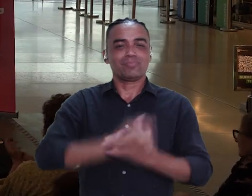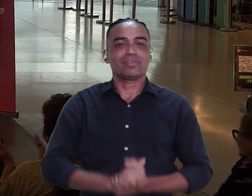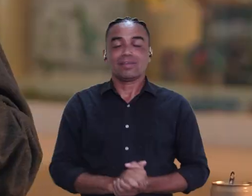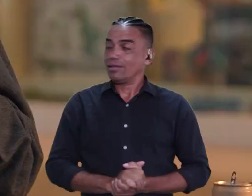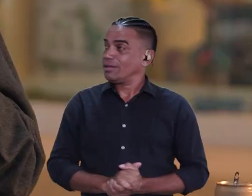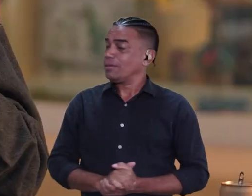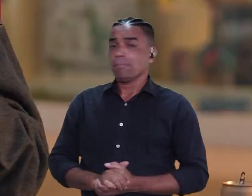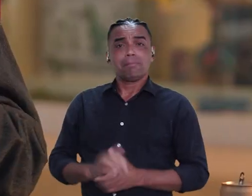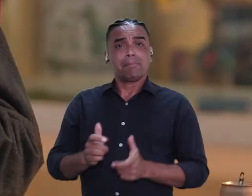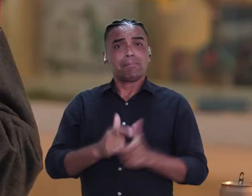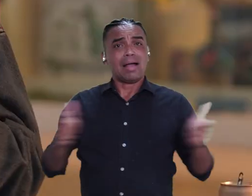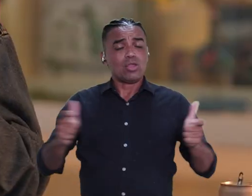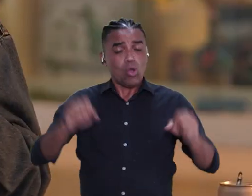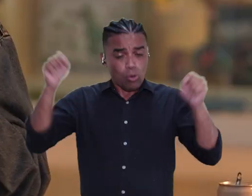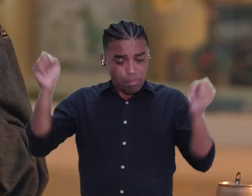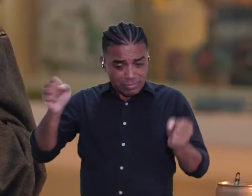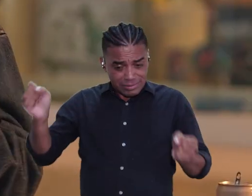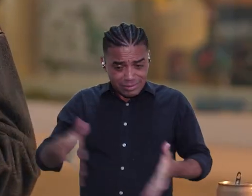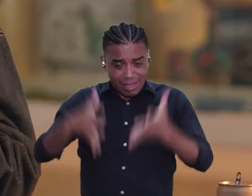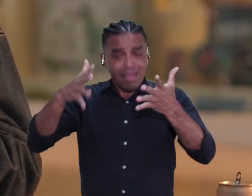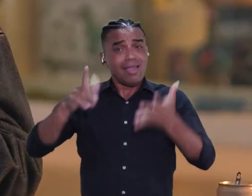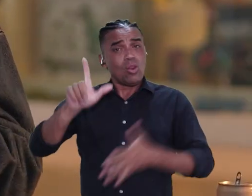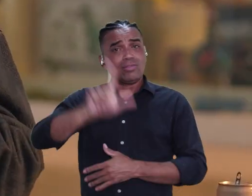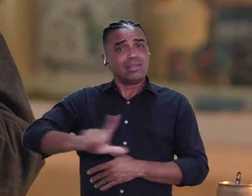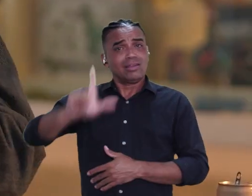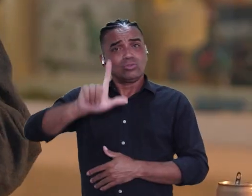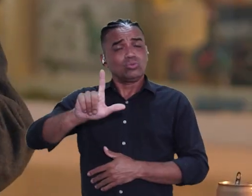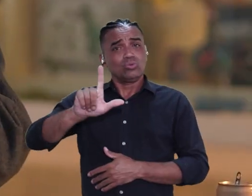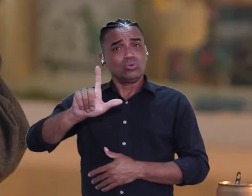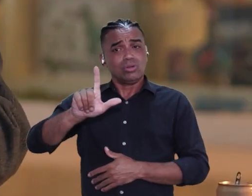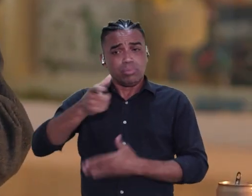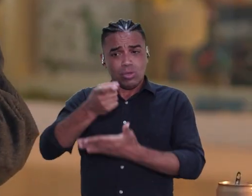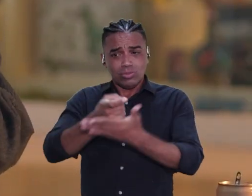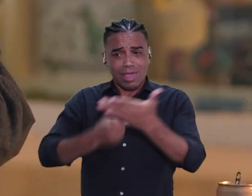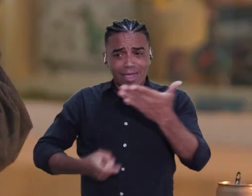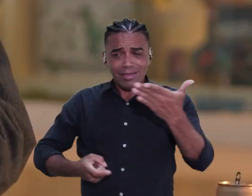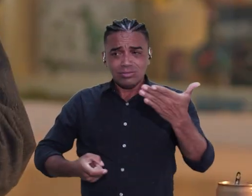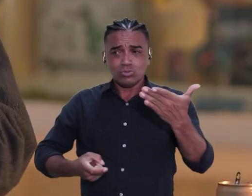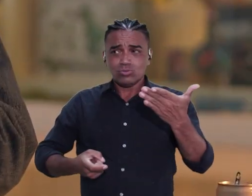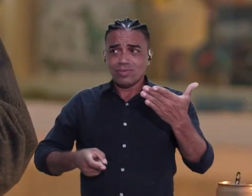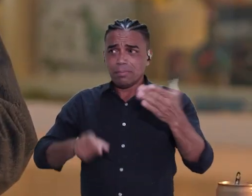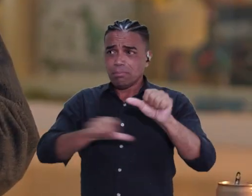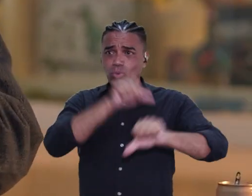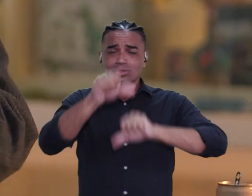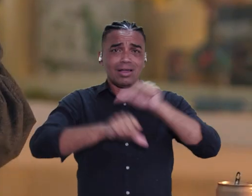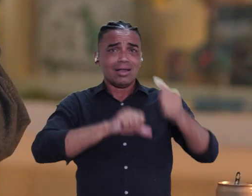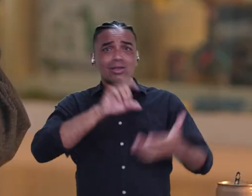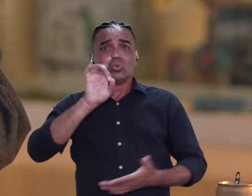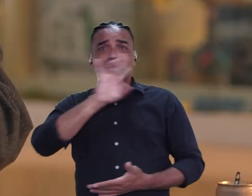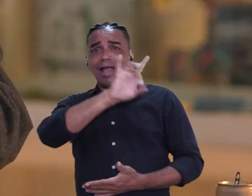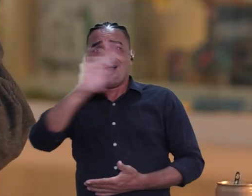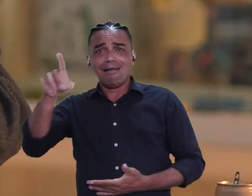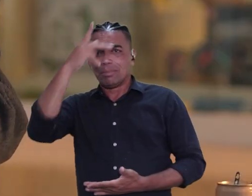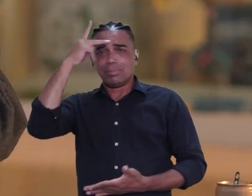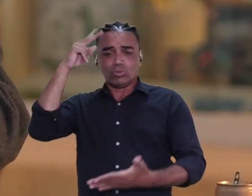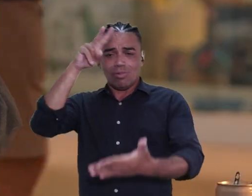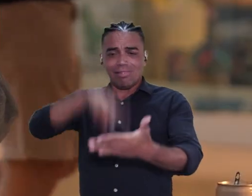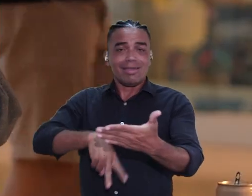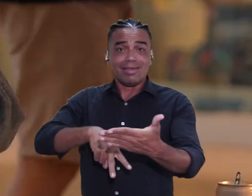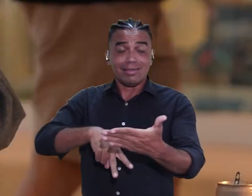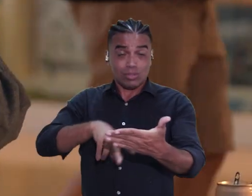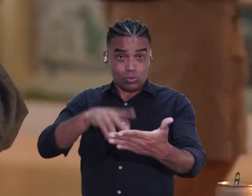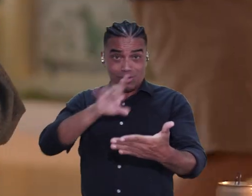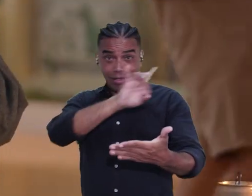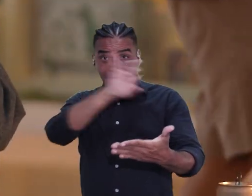Mas o maior mistério da literatura é exatamente que a obra vai se realizando a cada leitura. Cada leitor, na